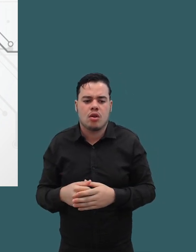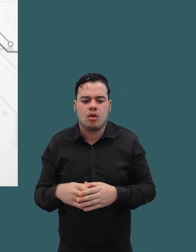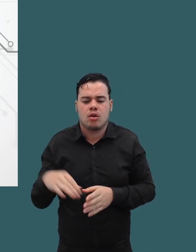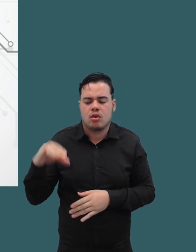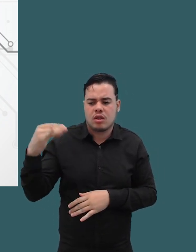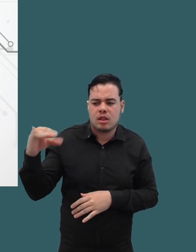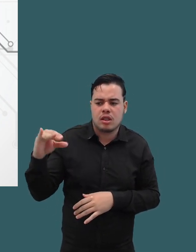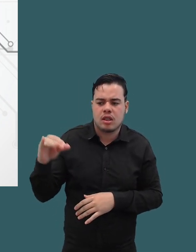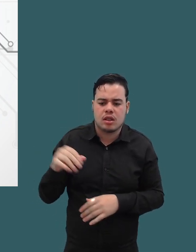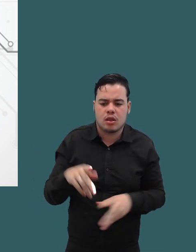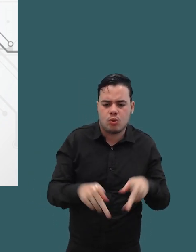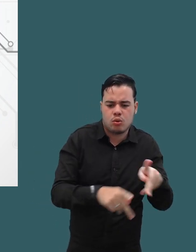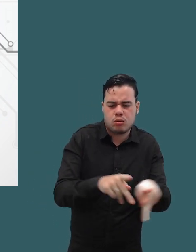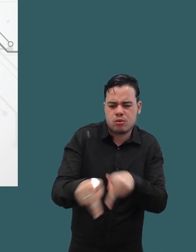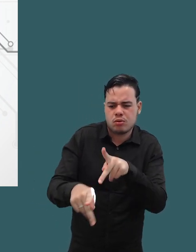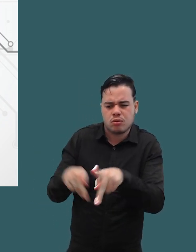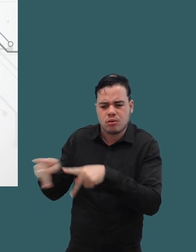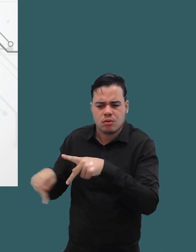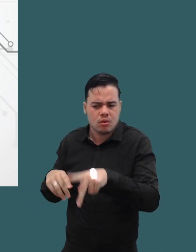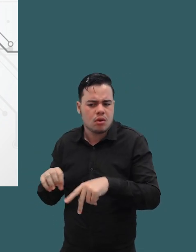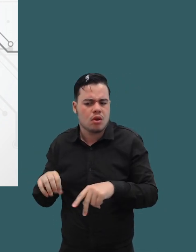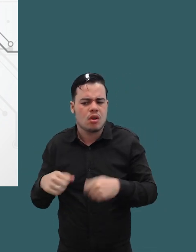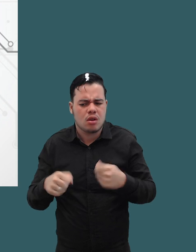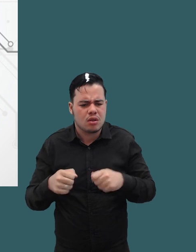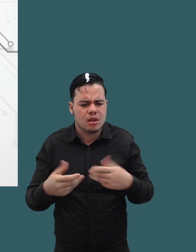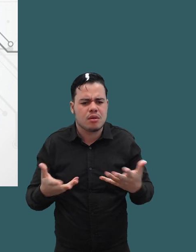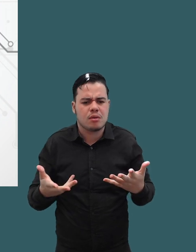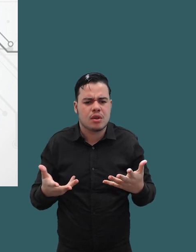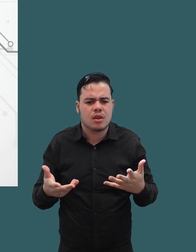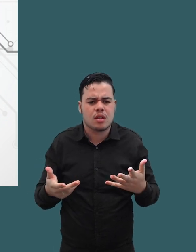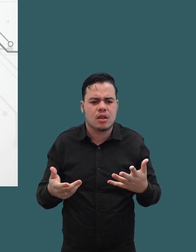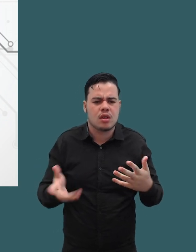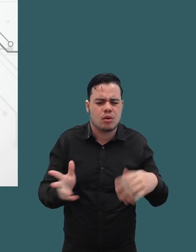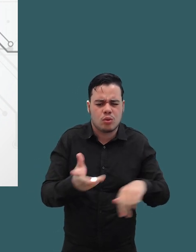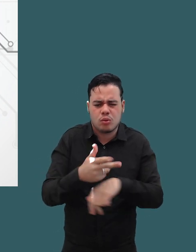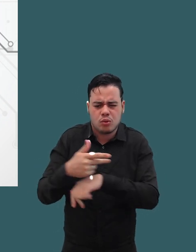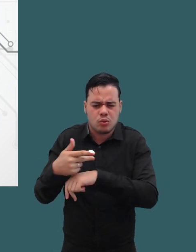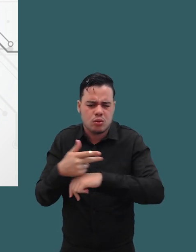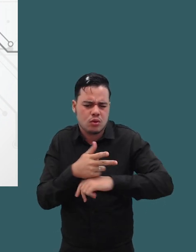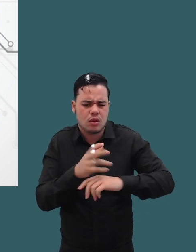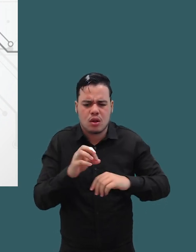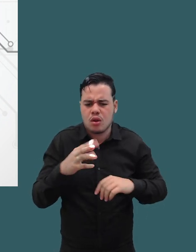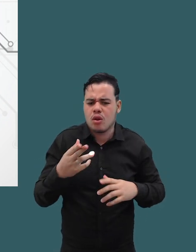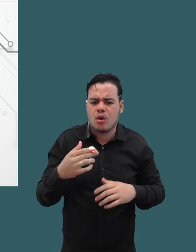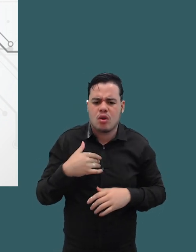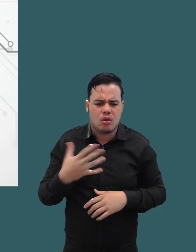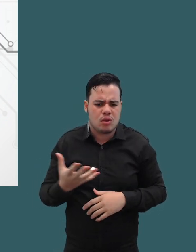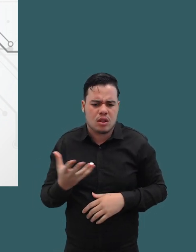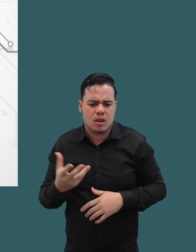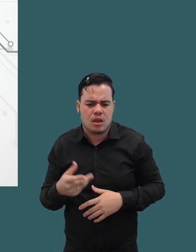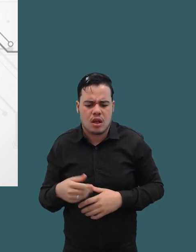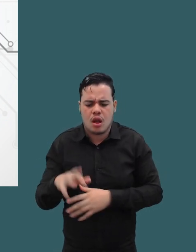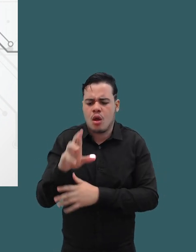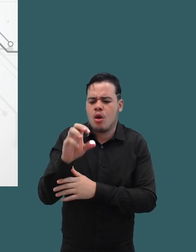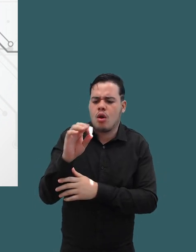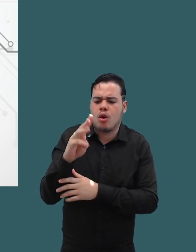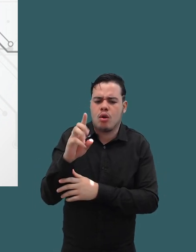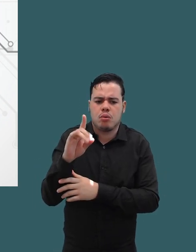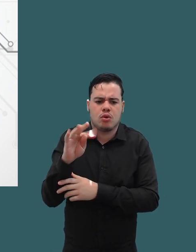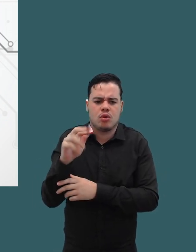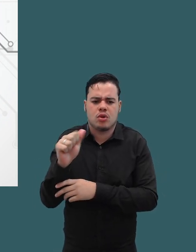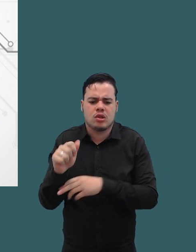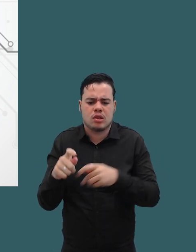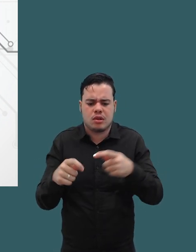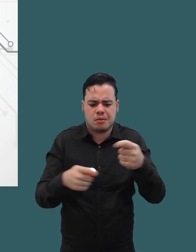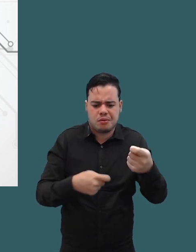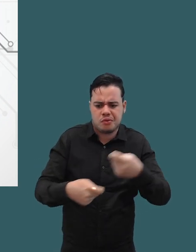precisa mais são equipamentos, né, mais vocacionados para a ciência, é uma coisa. Se ele quer robótica, se ele vai querer trabalhar